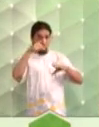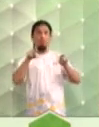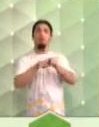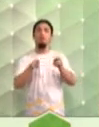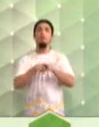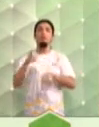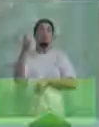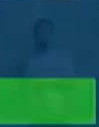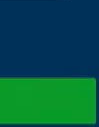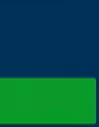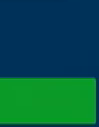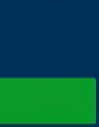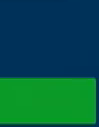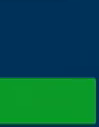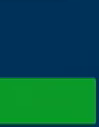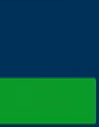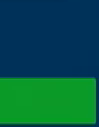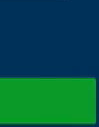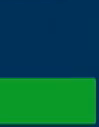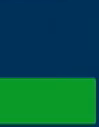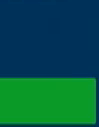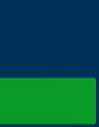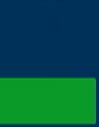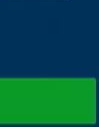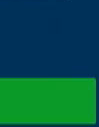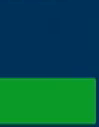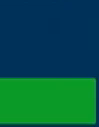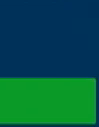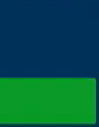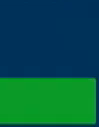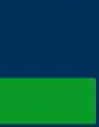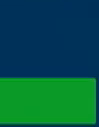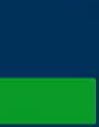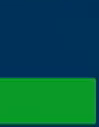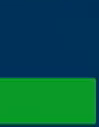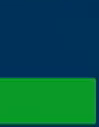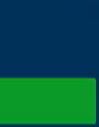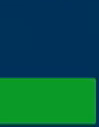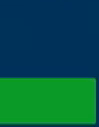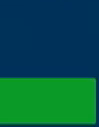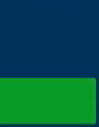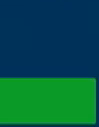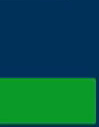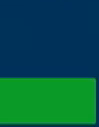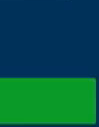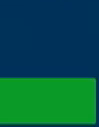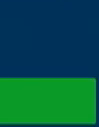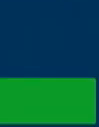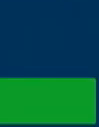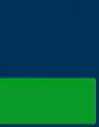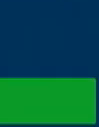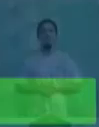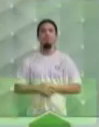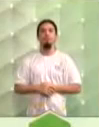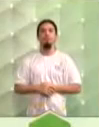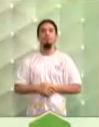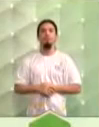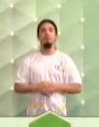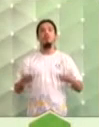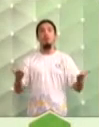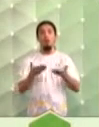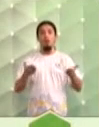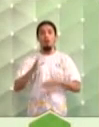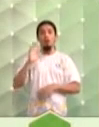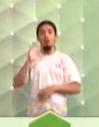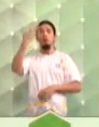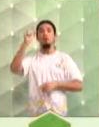sorteio, a data de hoje, a data que vai ser publicada no Diário Oficial. A tela está cheia agora e você está acompanhando todas as imagens. Nesse momento, o que vai acontecer? A